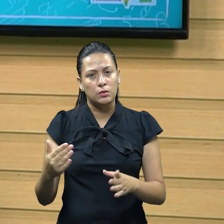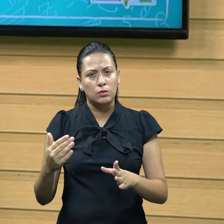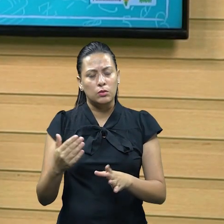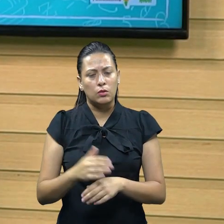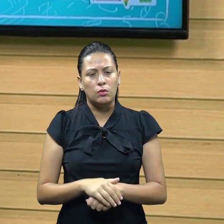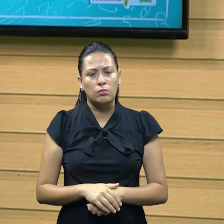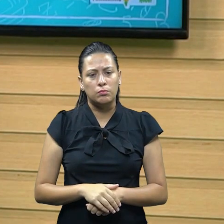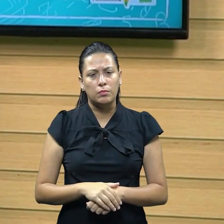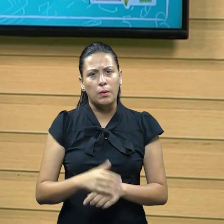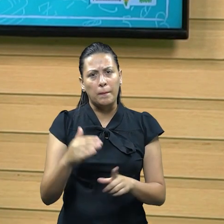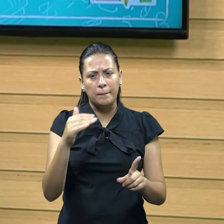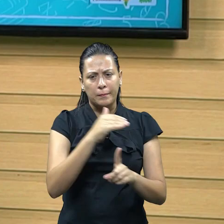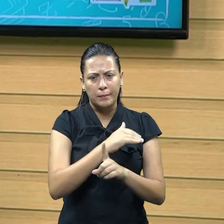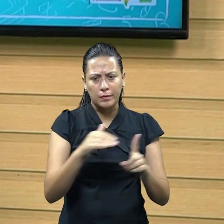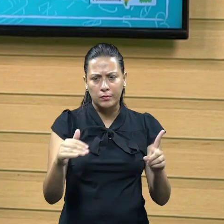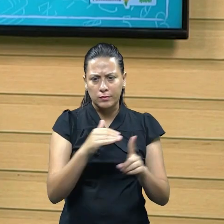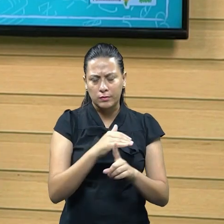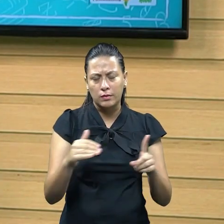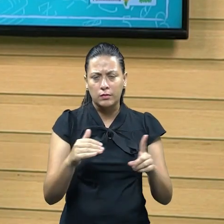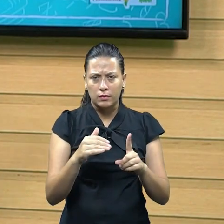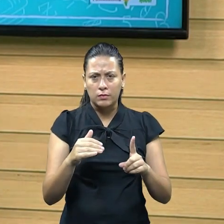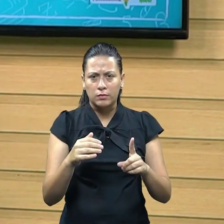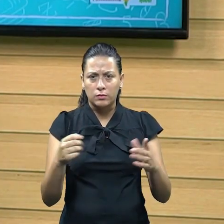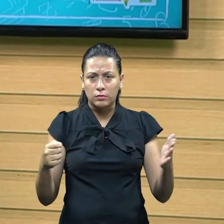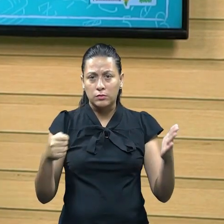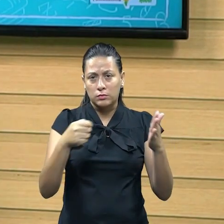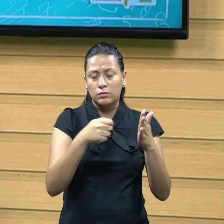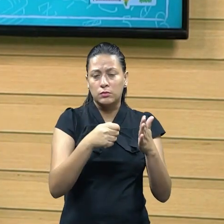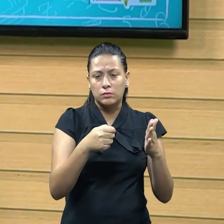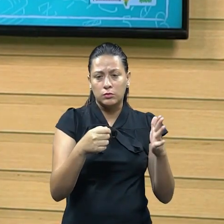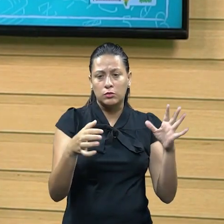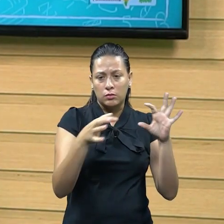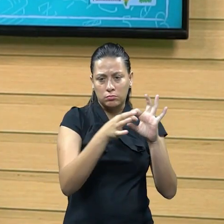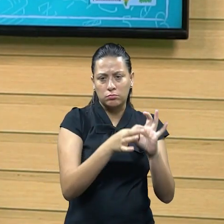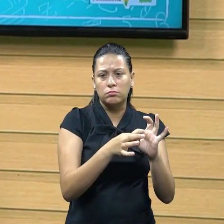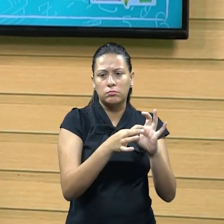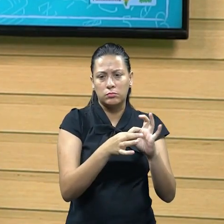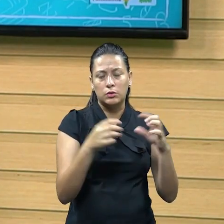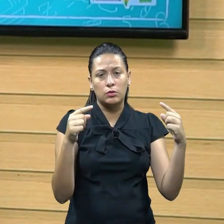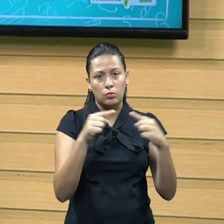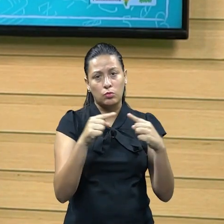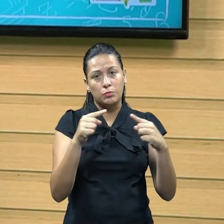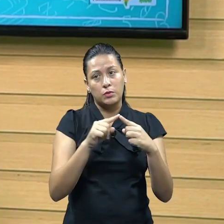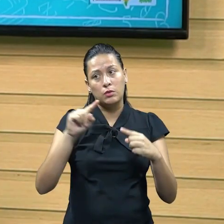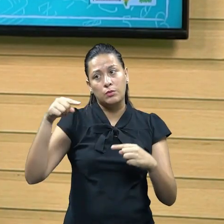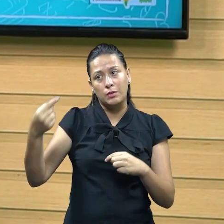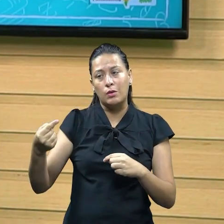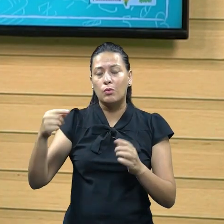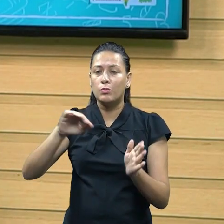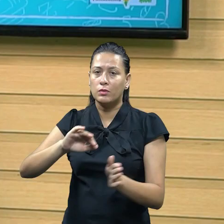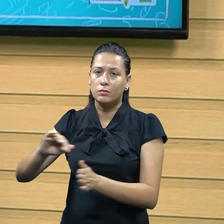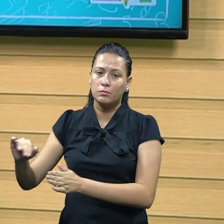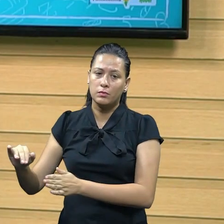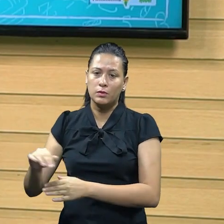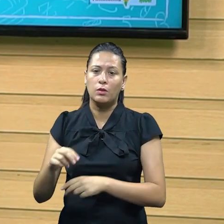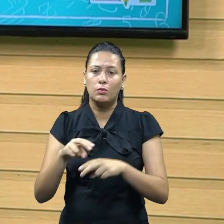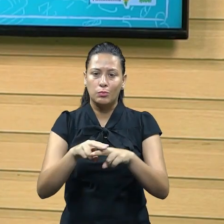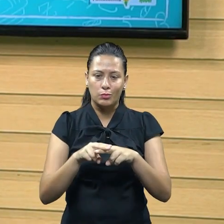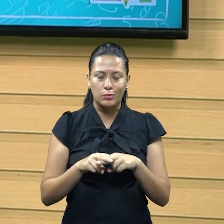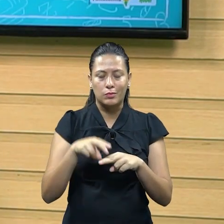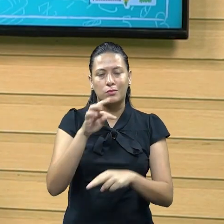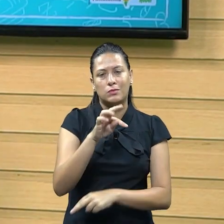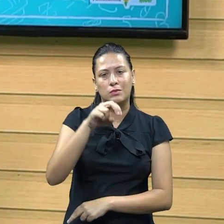parte dessa ligação é feito combinado e a outra parte é independente, por isso